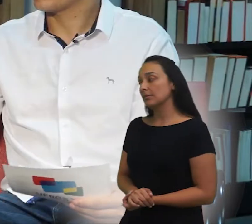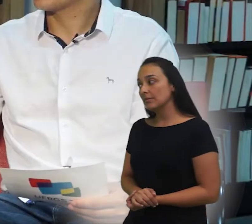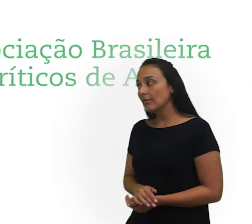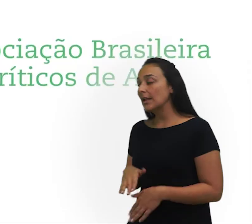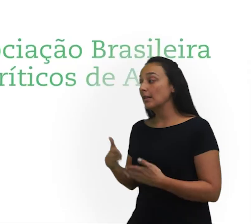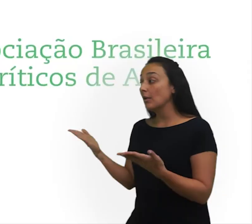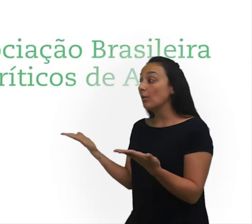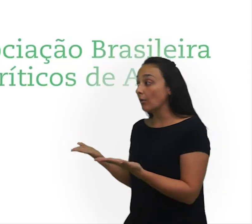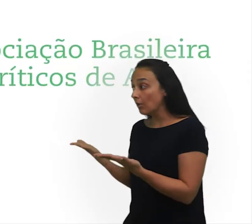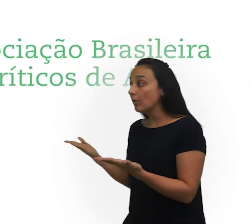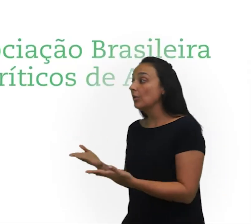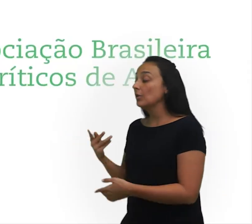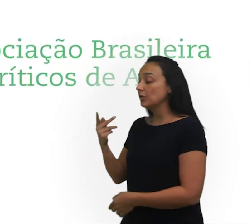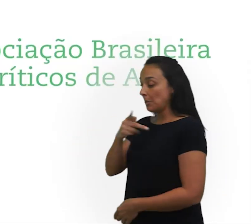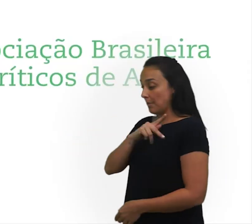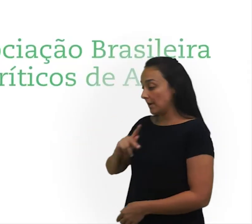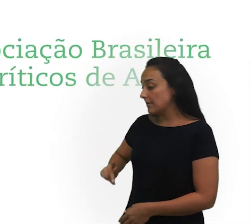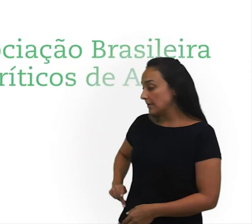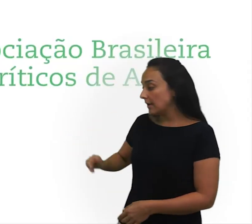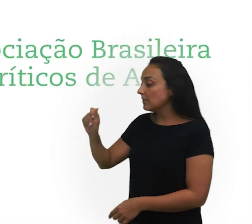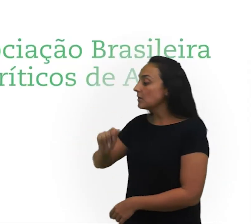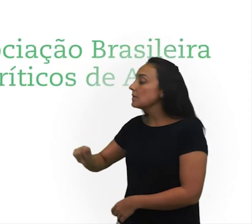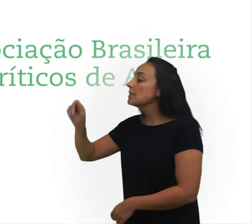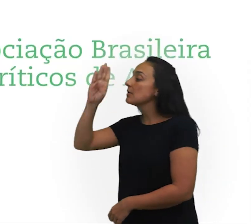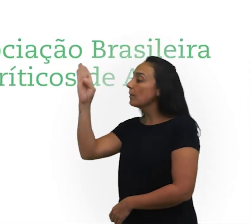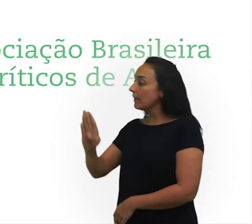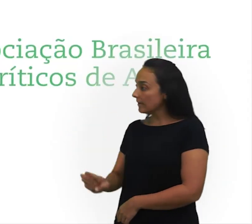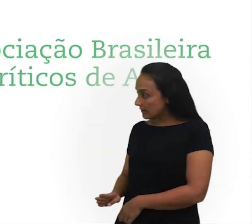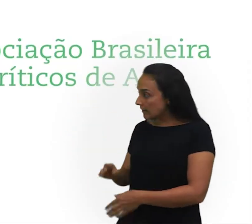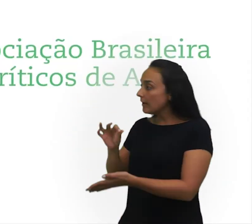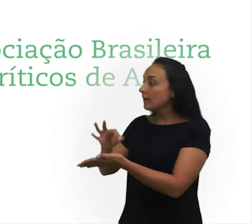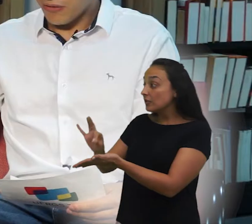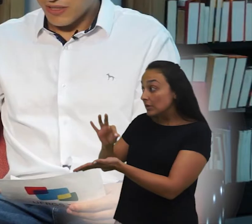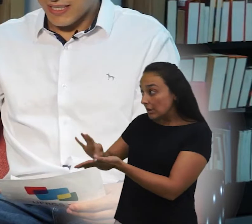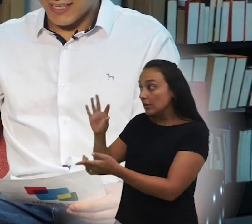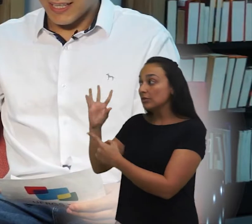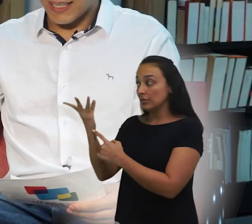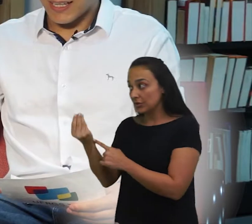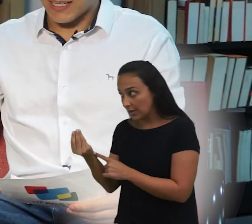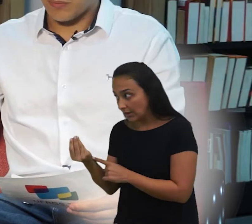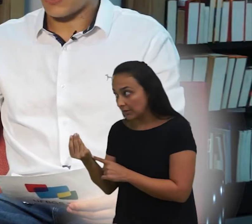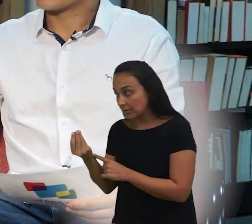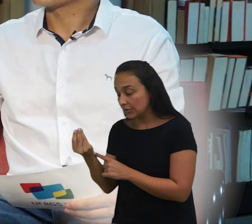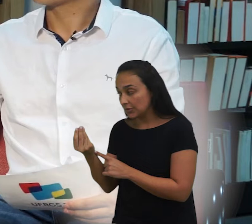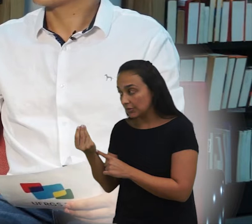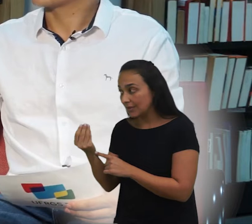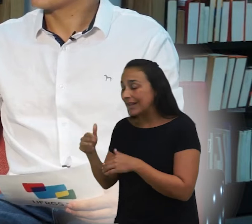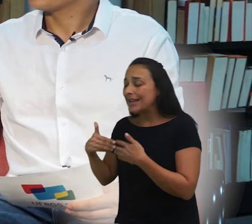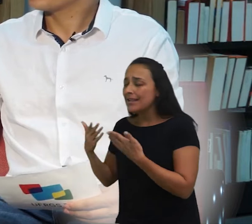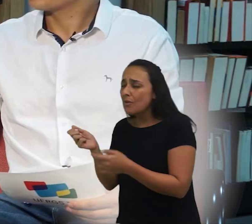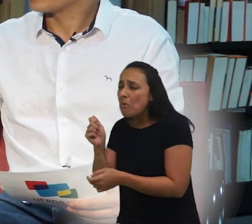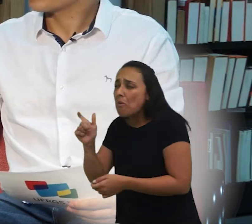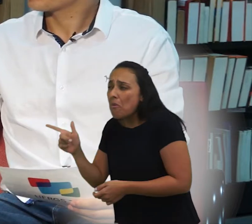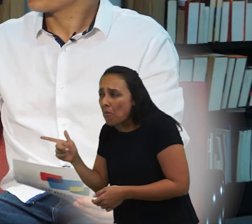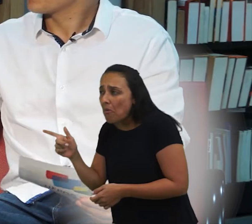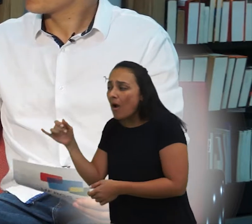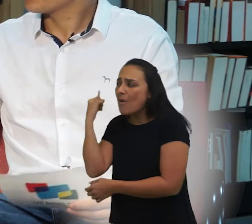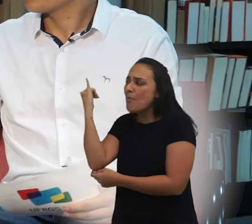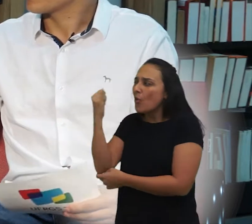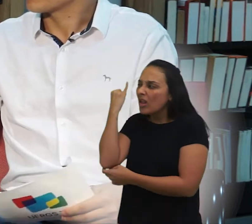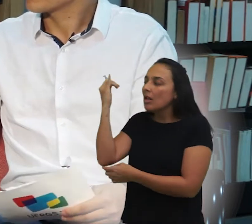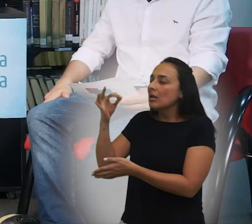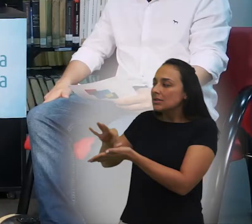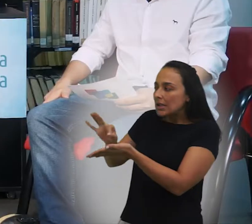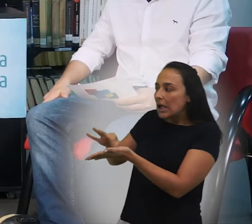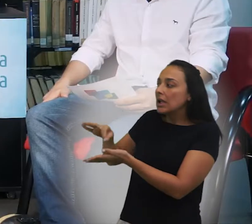é presidente da Associação Brasileira de Críticos de Arte. Qual é a importância da crítica de arte